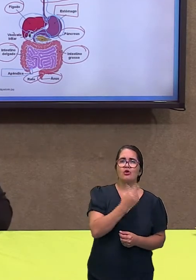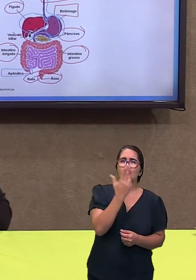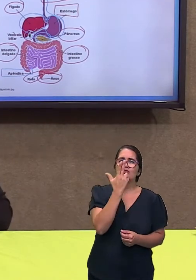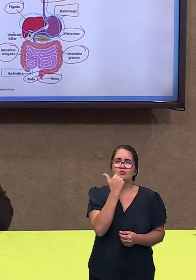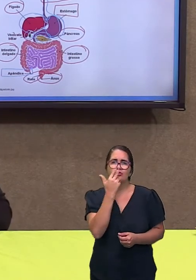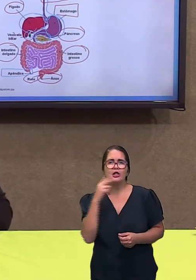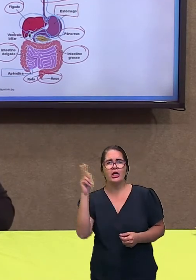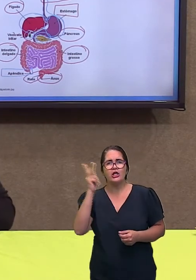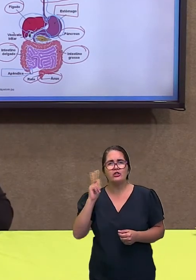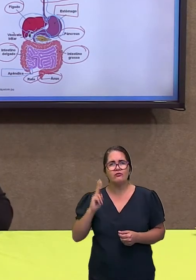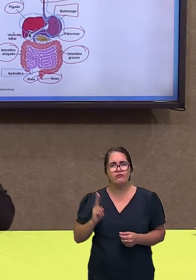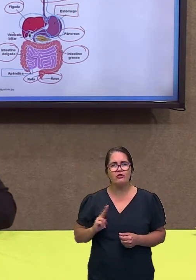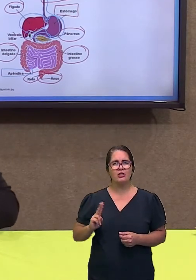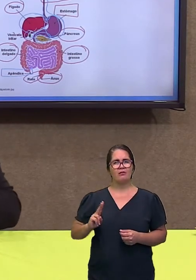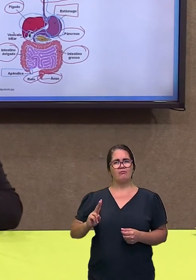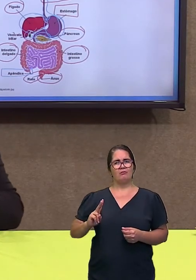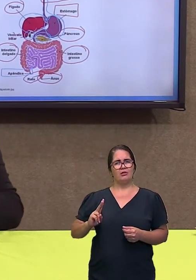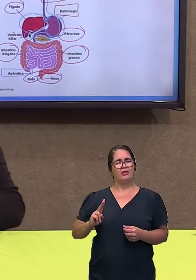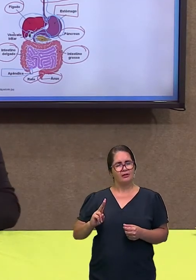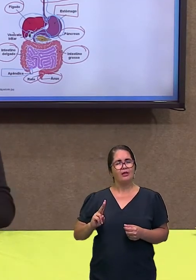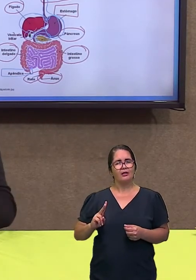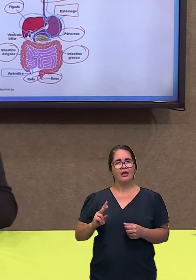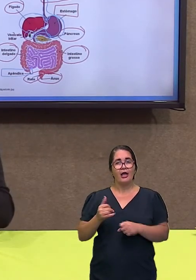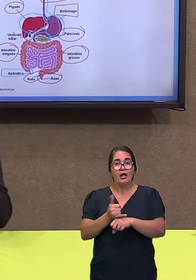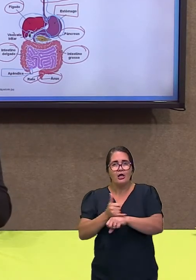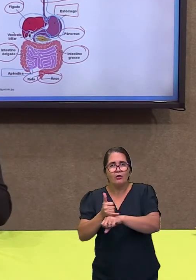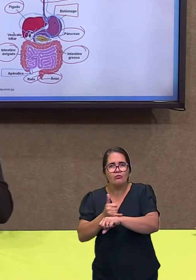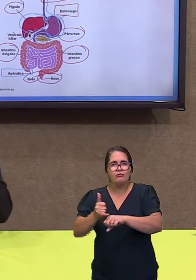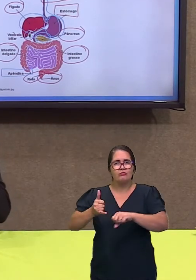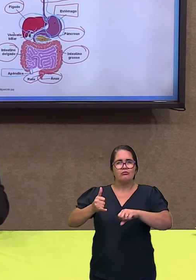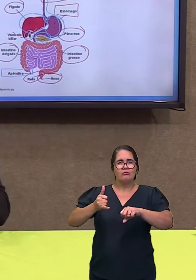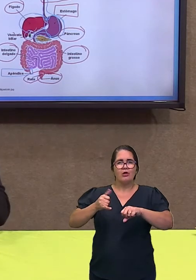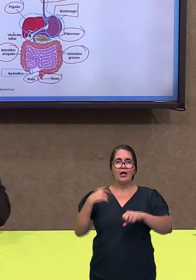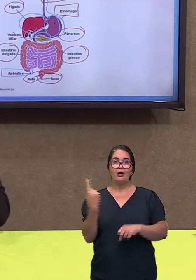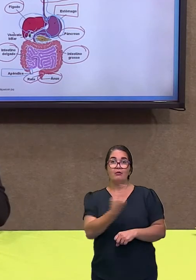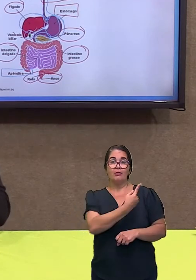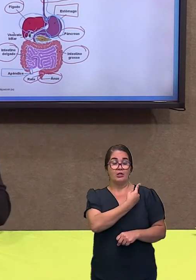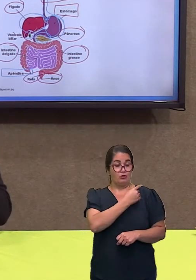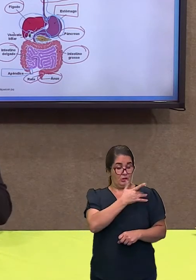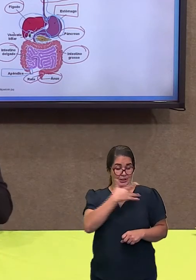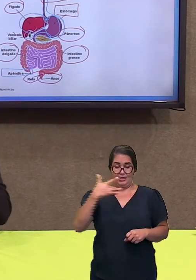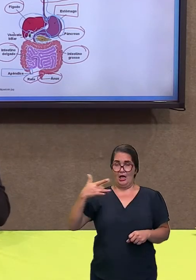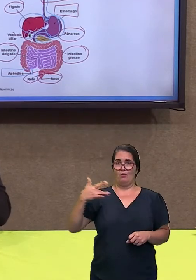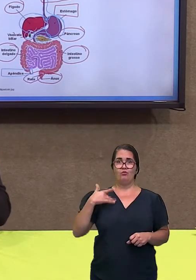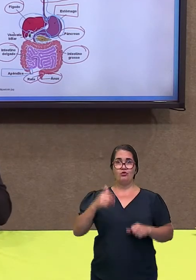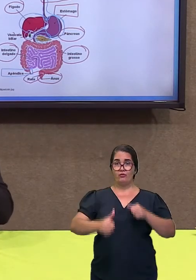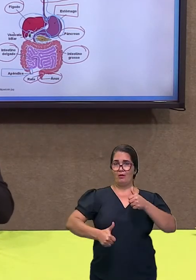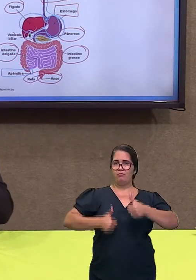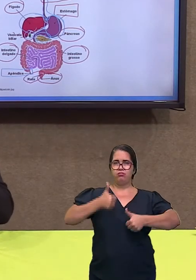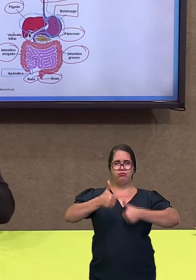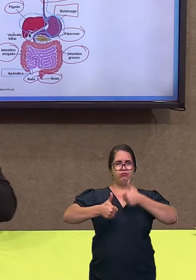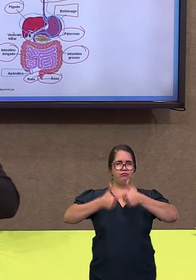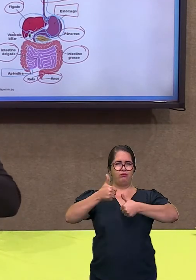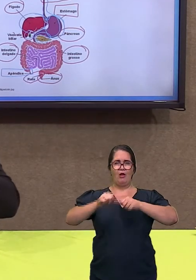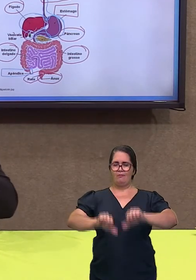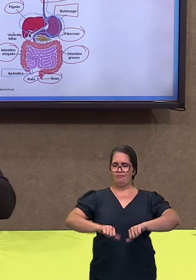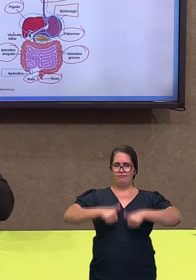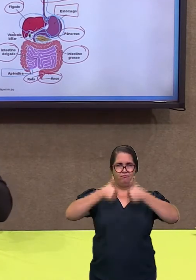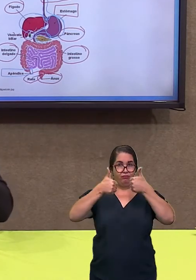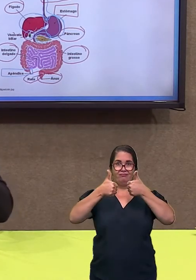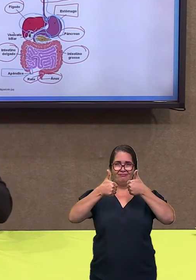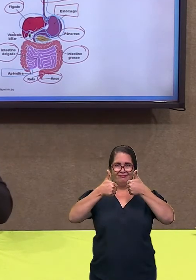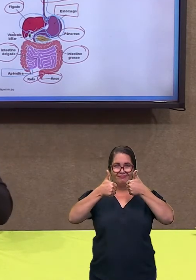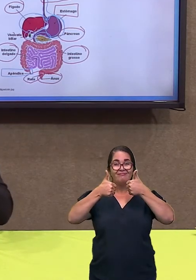mantenha saudável. Então, a gente começa a fazer todo esse processo de emaranhado de intestino